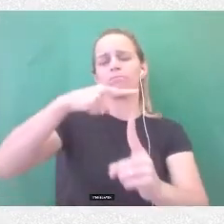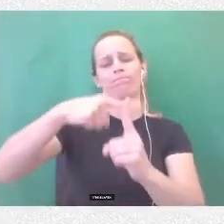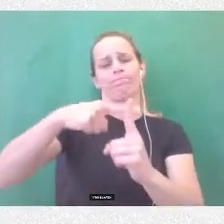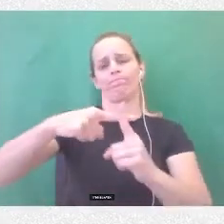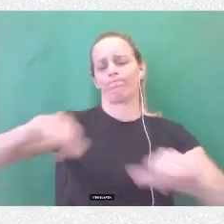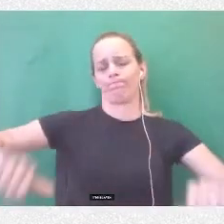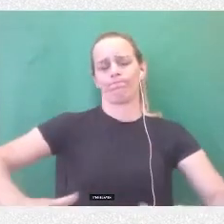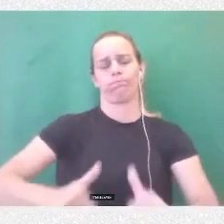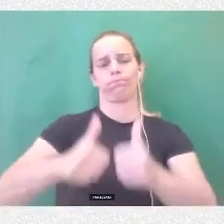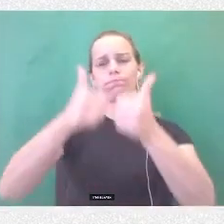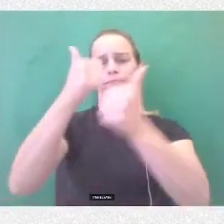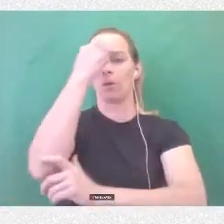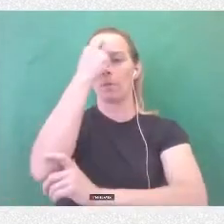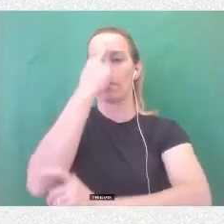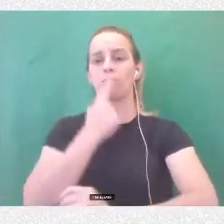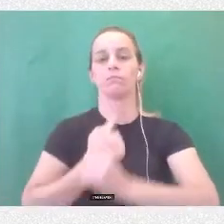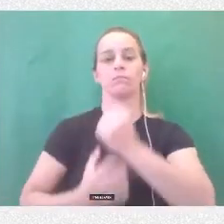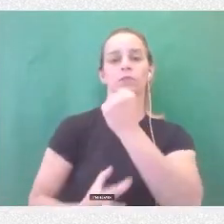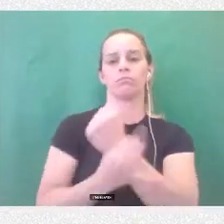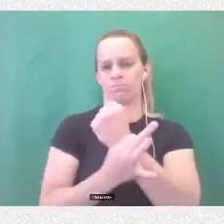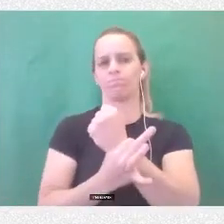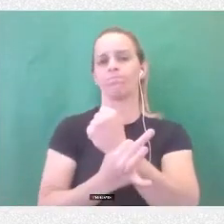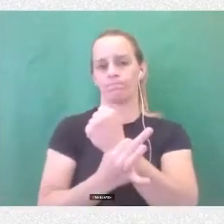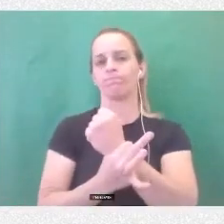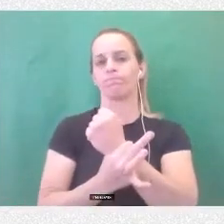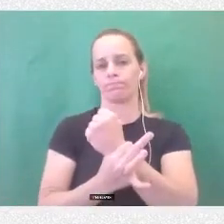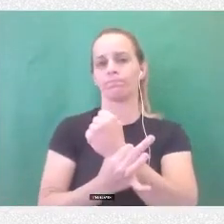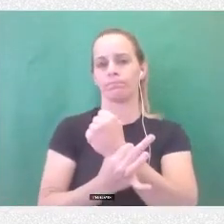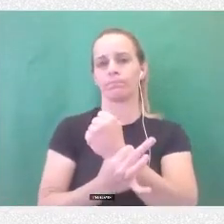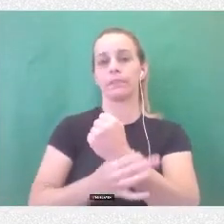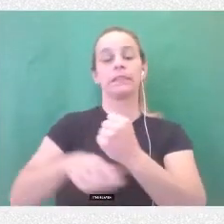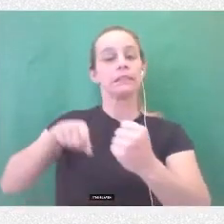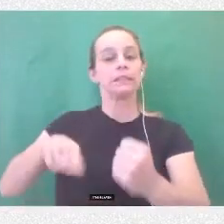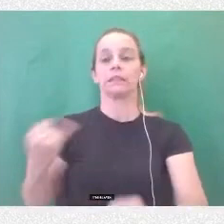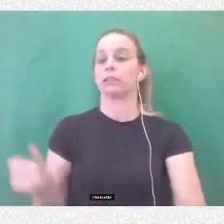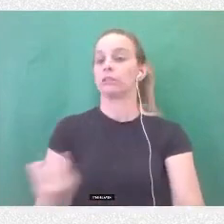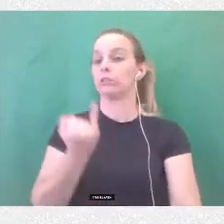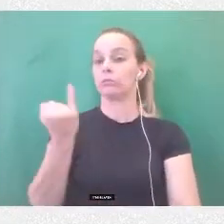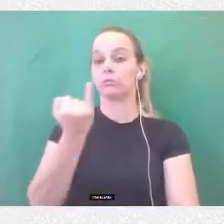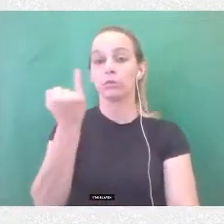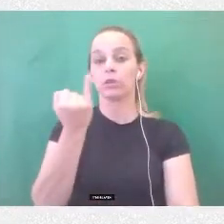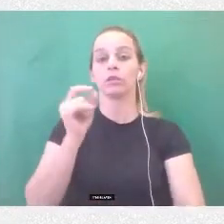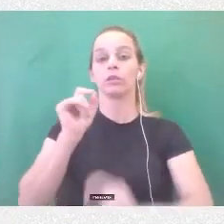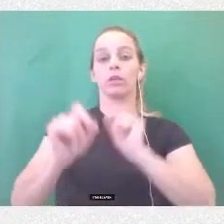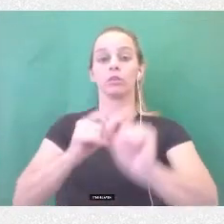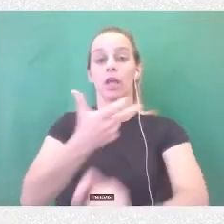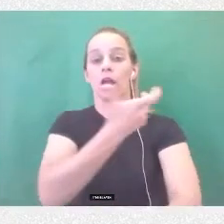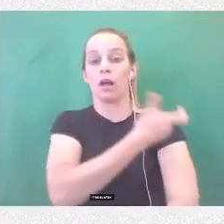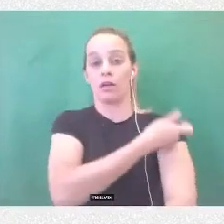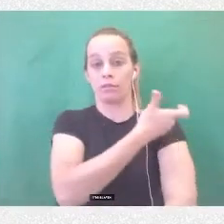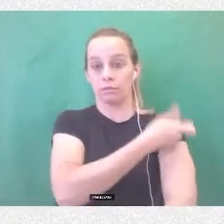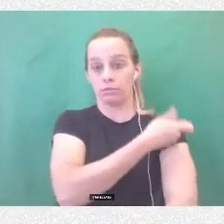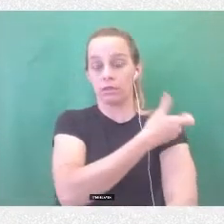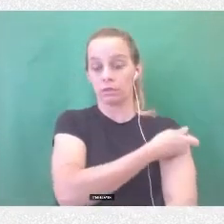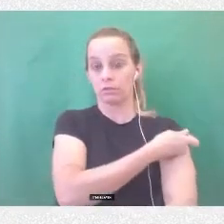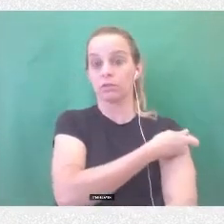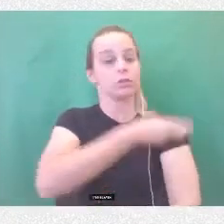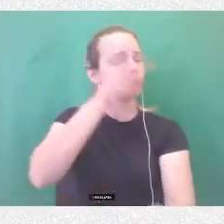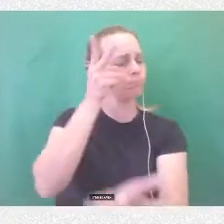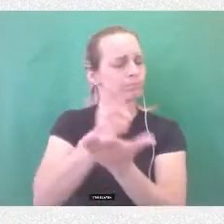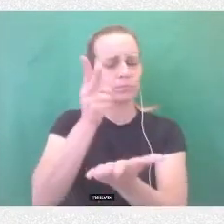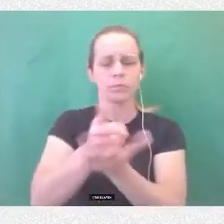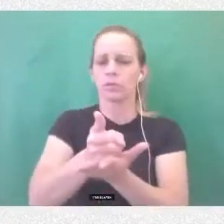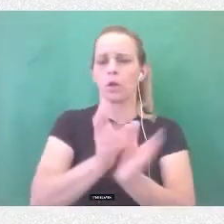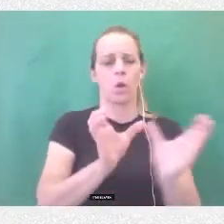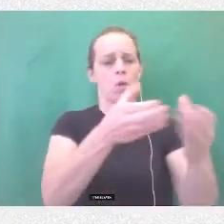o perfil de segurança desse produto e sobre a importância de mantermos a vacinação das diferentes